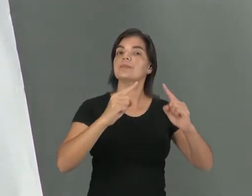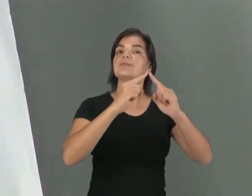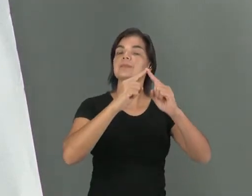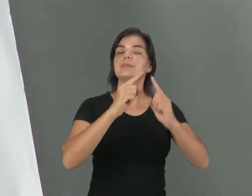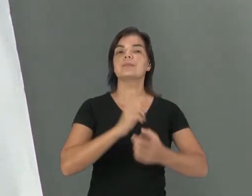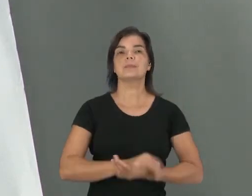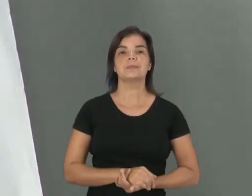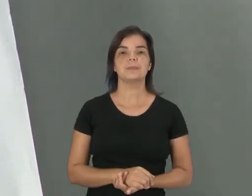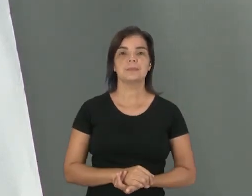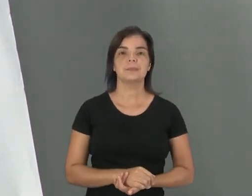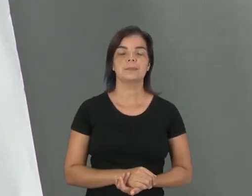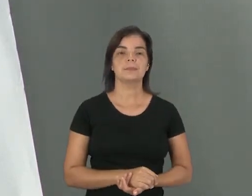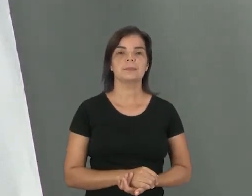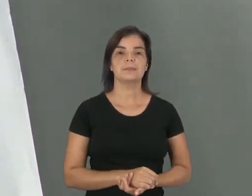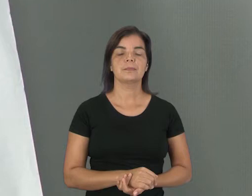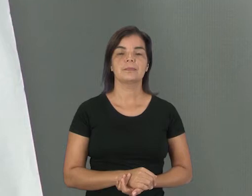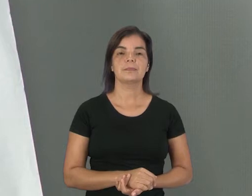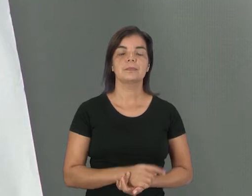E aí?